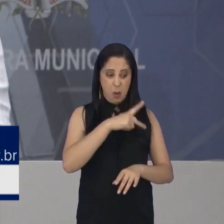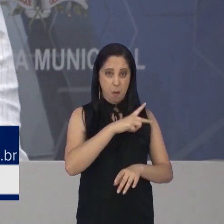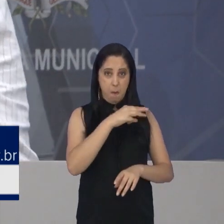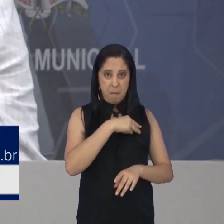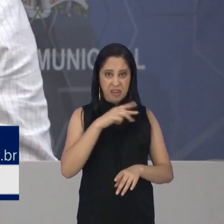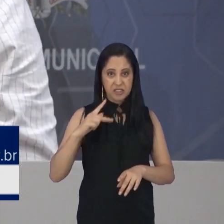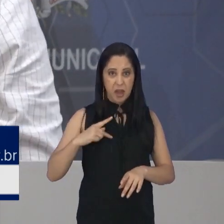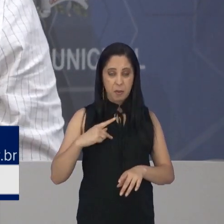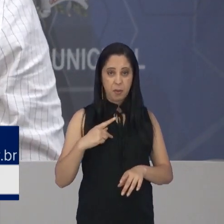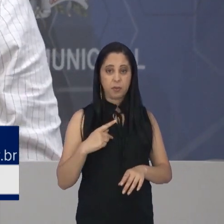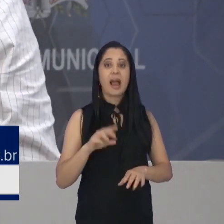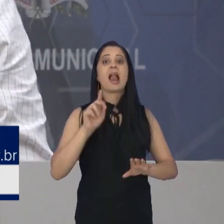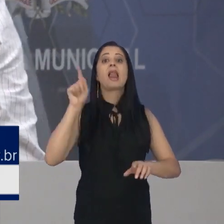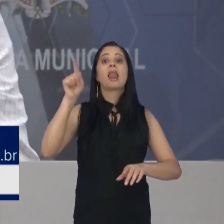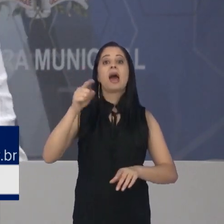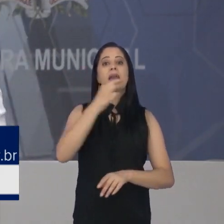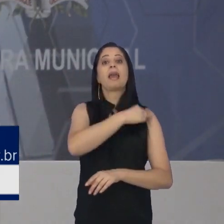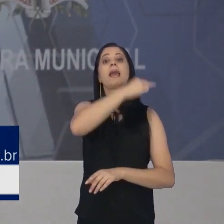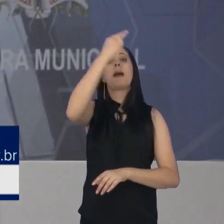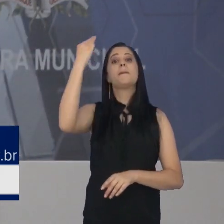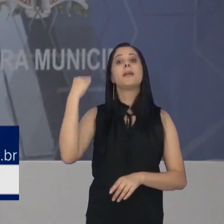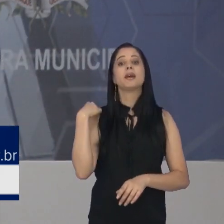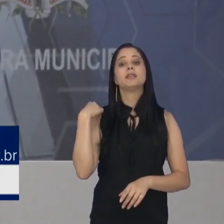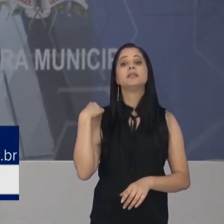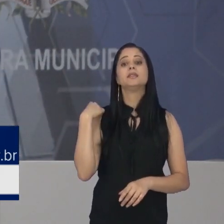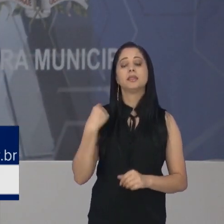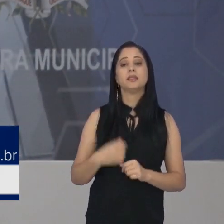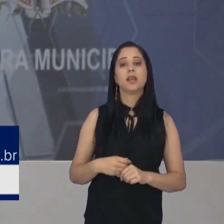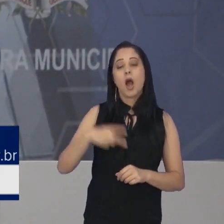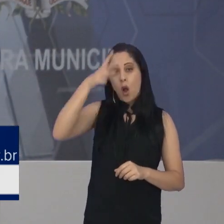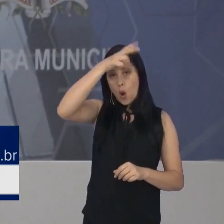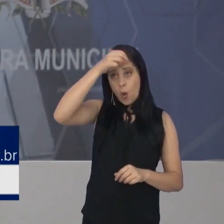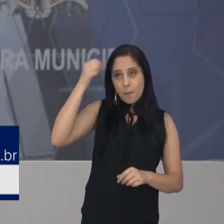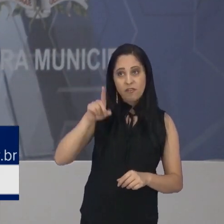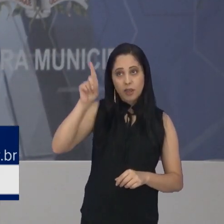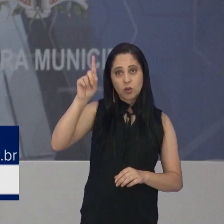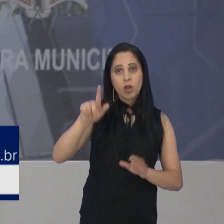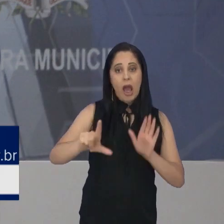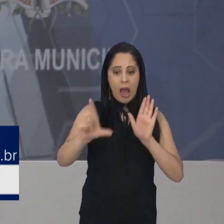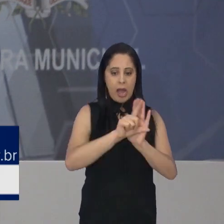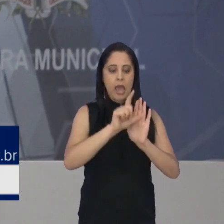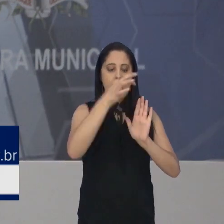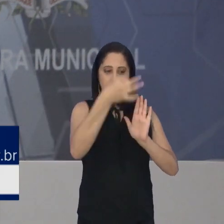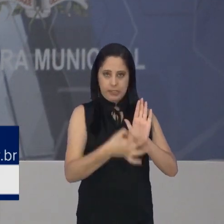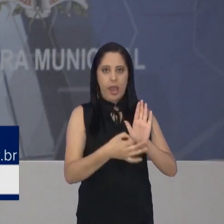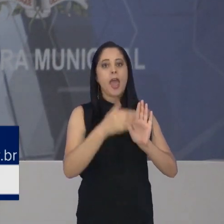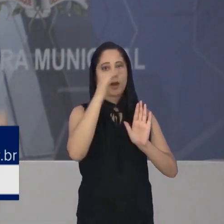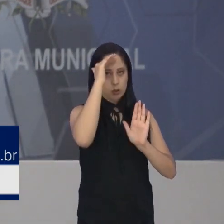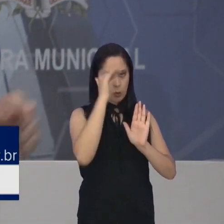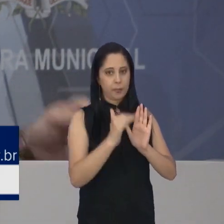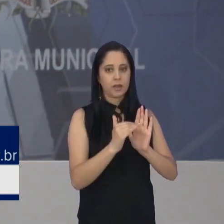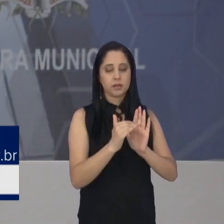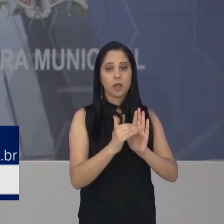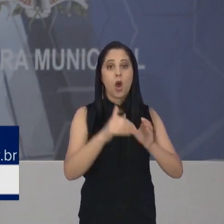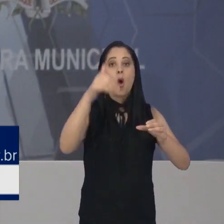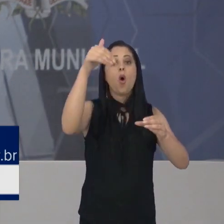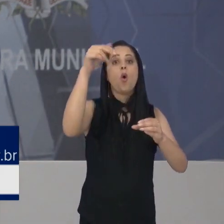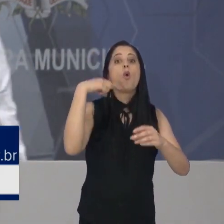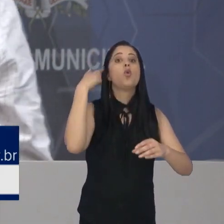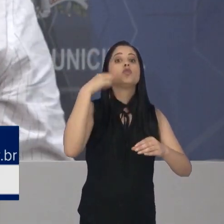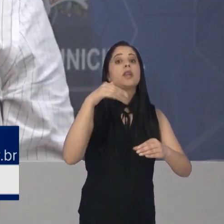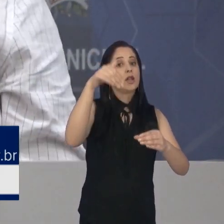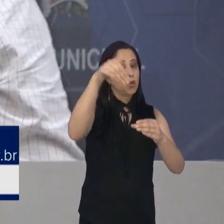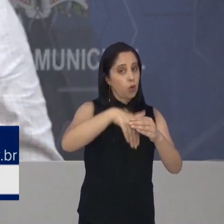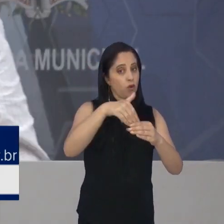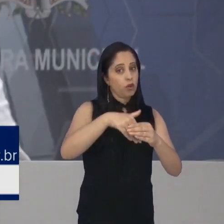por exemplo, num ato ilegal que o prefeito cometeu, e os vereadores votaram a favor desse ato